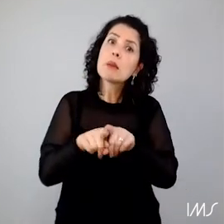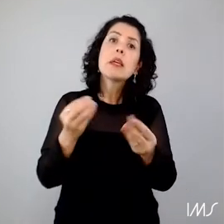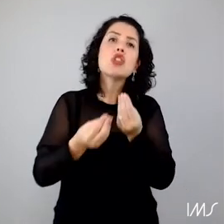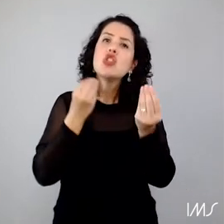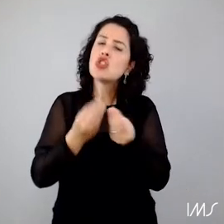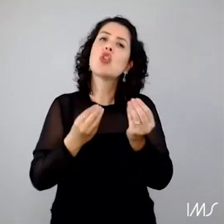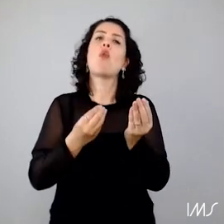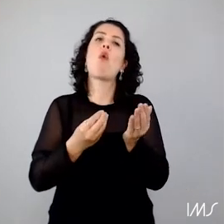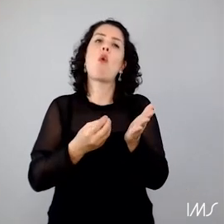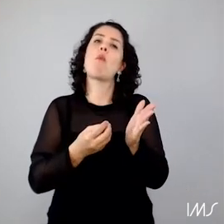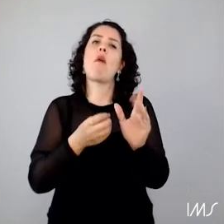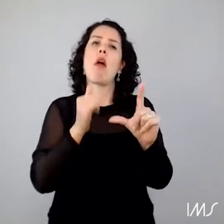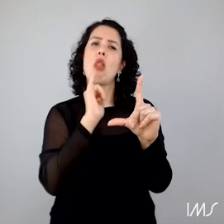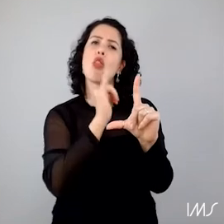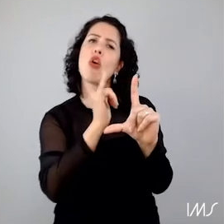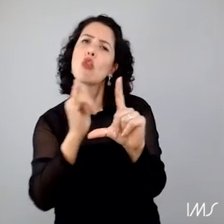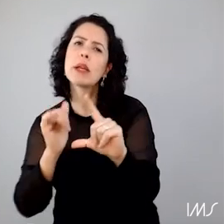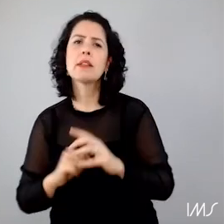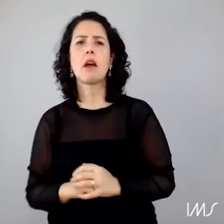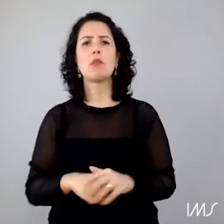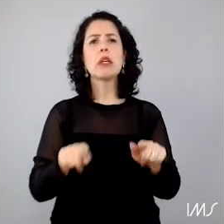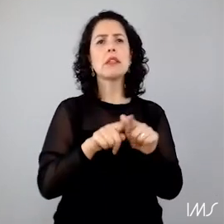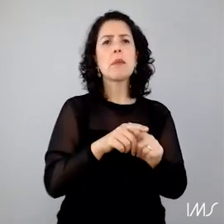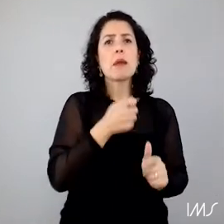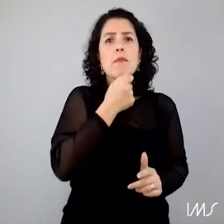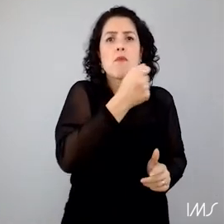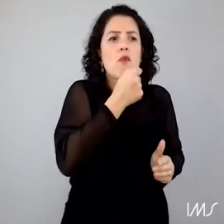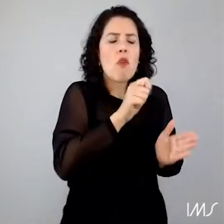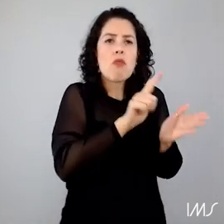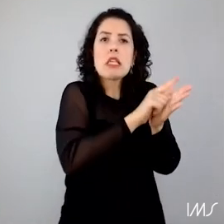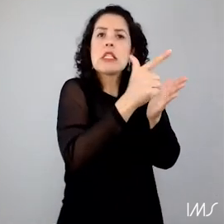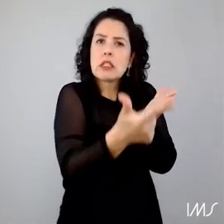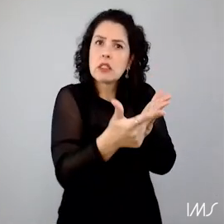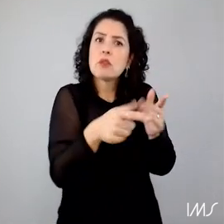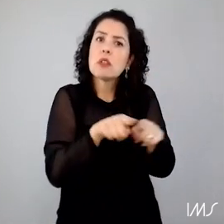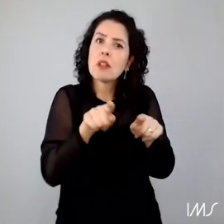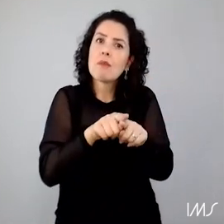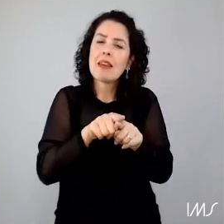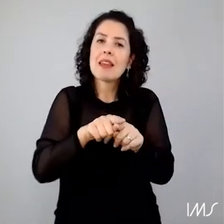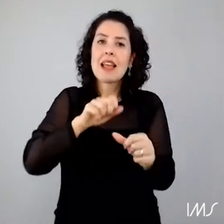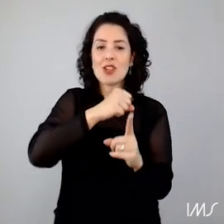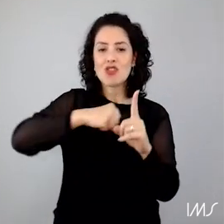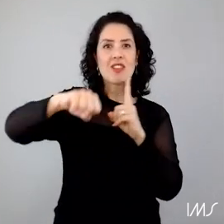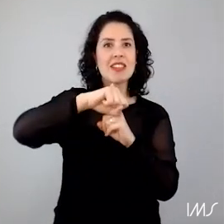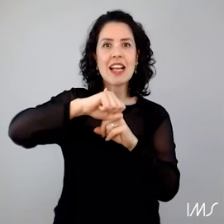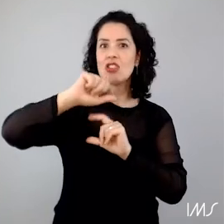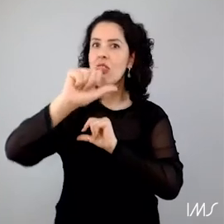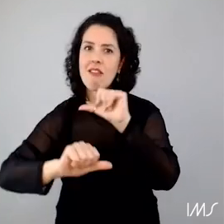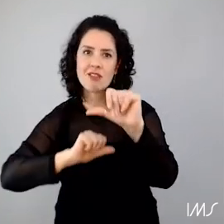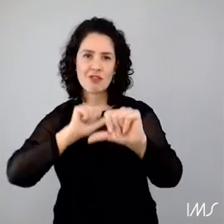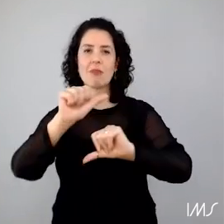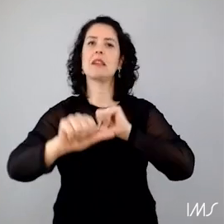de acompanhar trabalhos de fotógrafos como Mário Cravo, né, que está em exposição agora no Instituto Moreira Salles, cujo